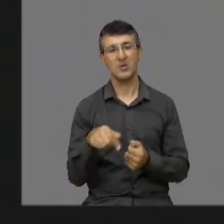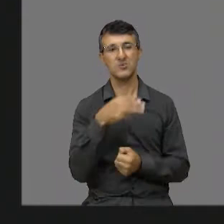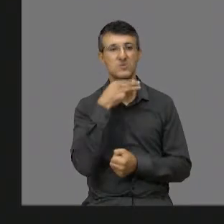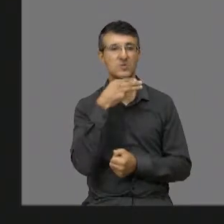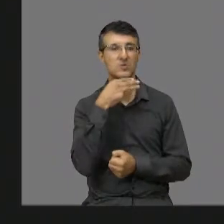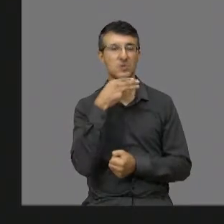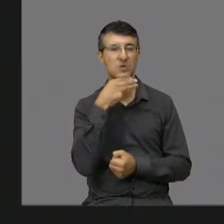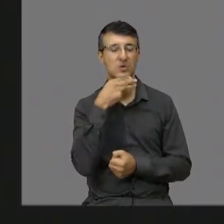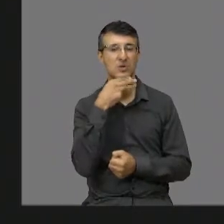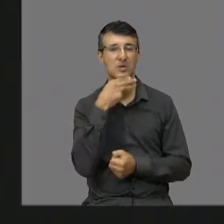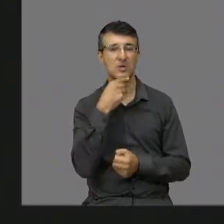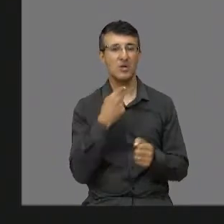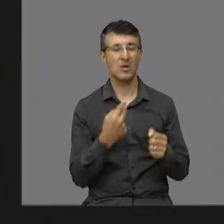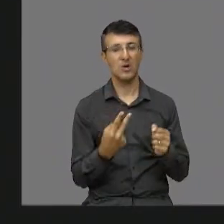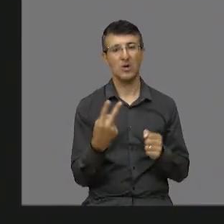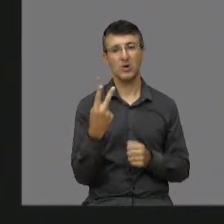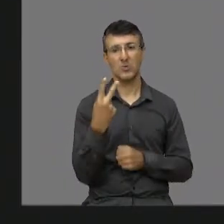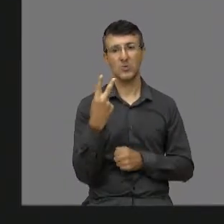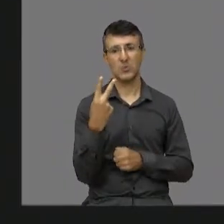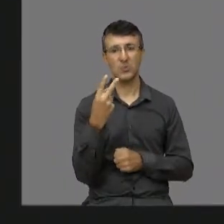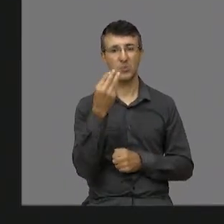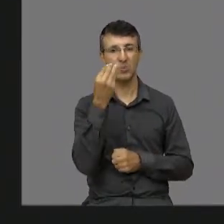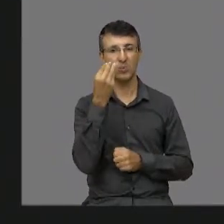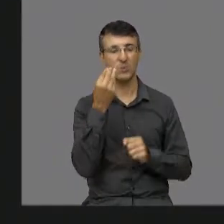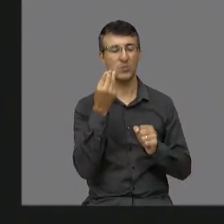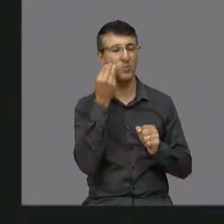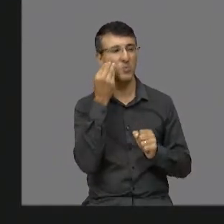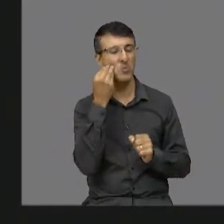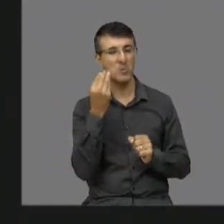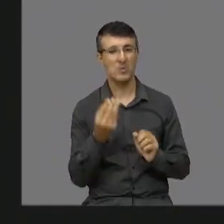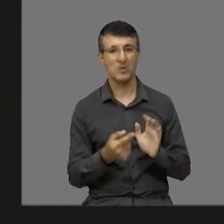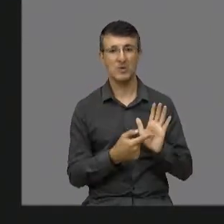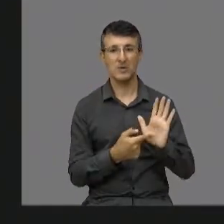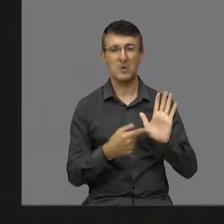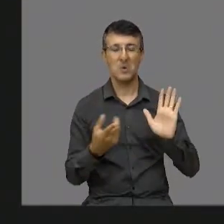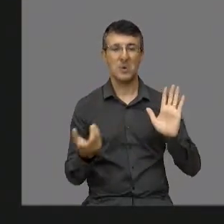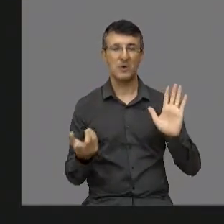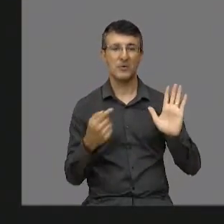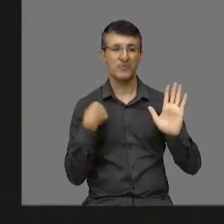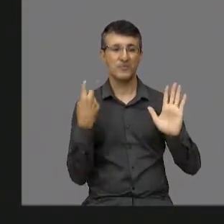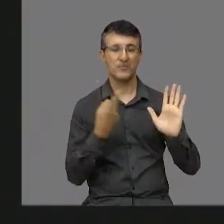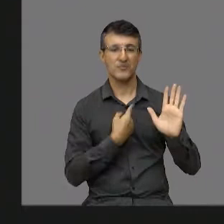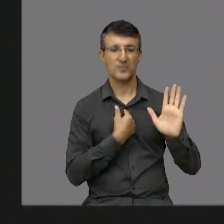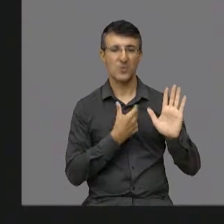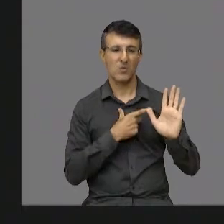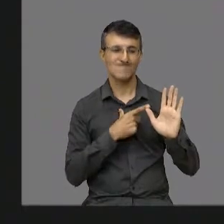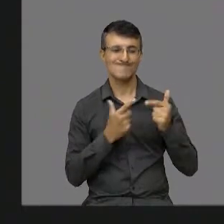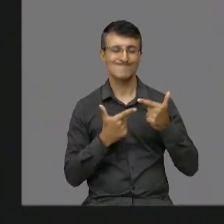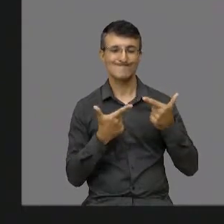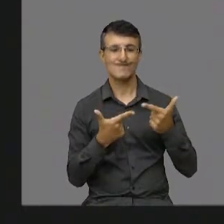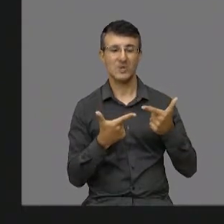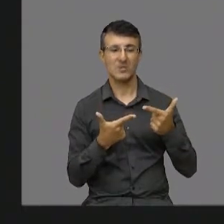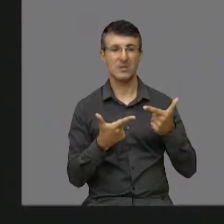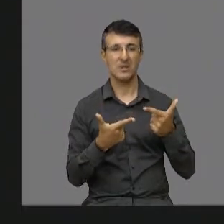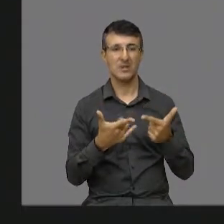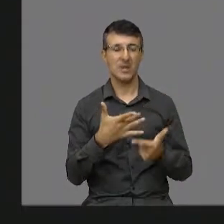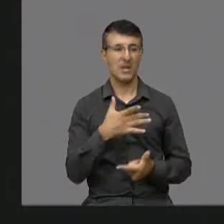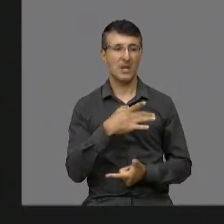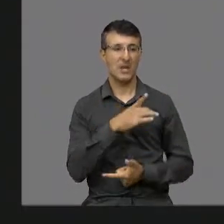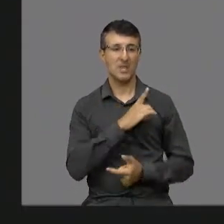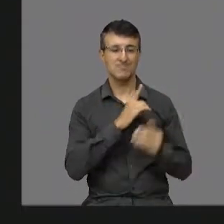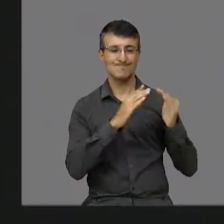duas propostas. Nós estamos na luta pela Delegacia 24 horas, é uma pauta que a